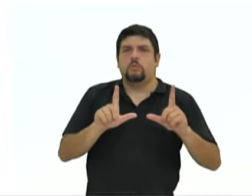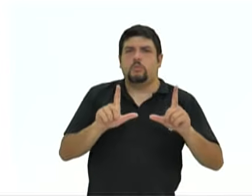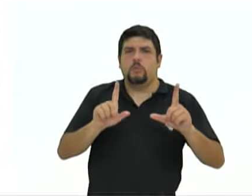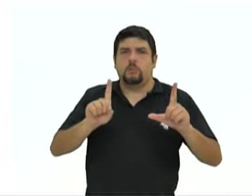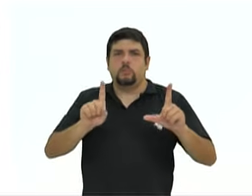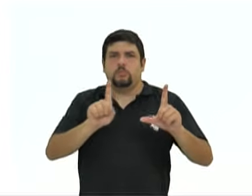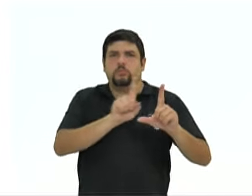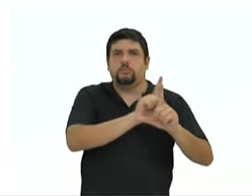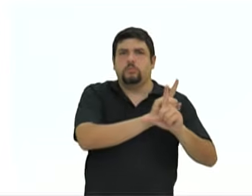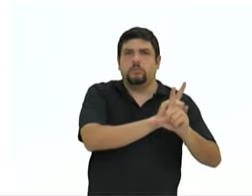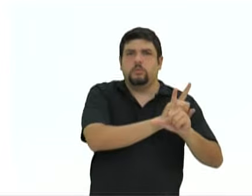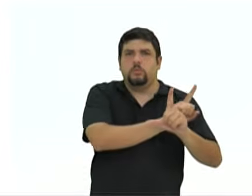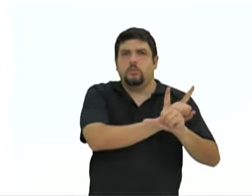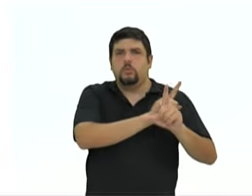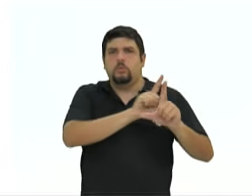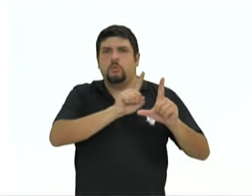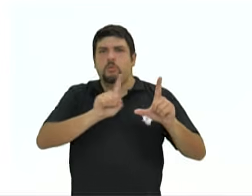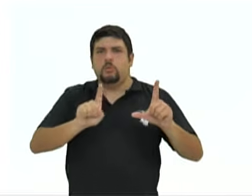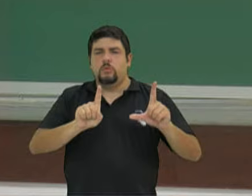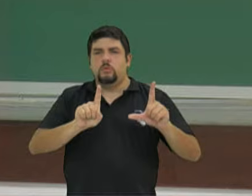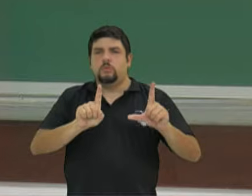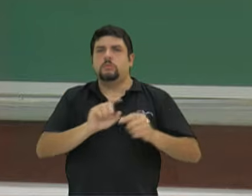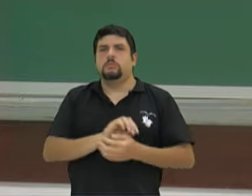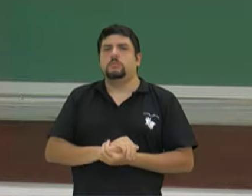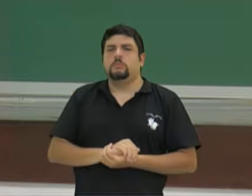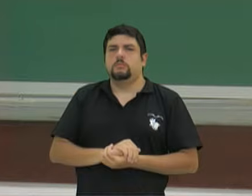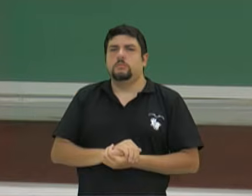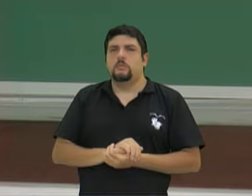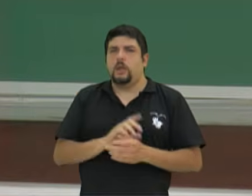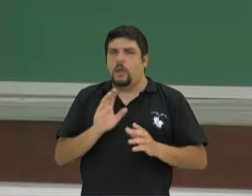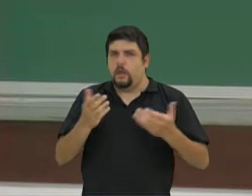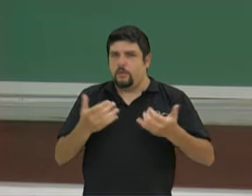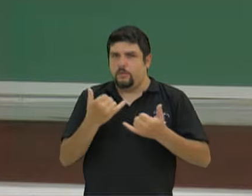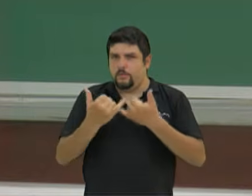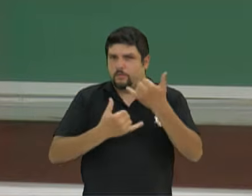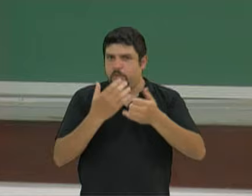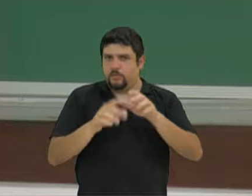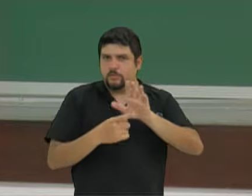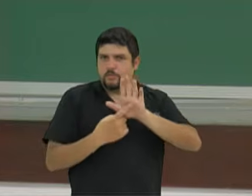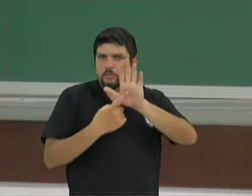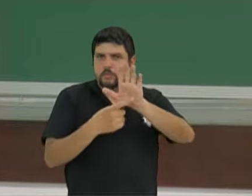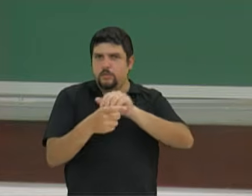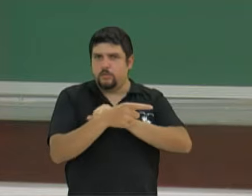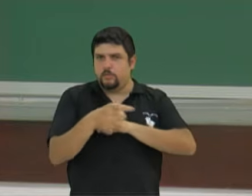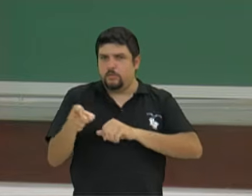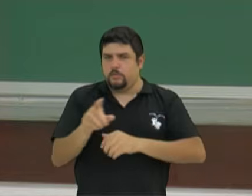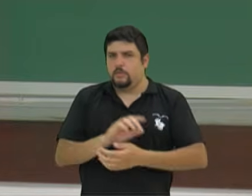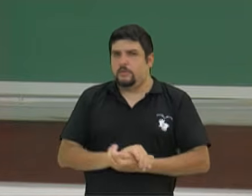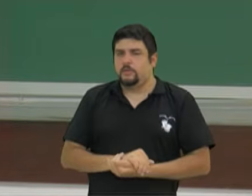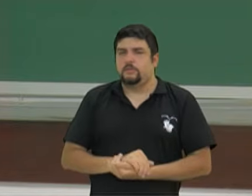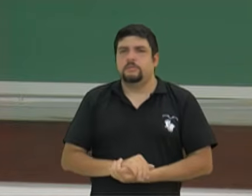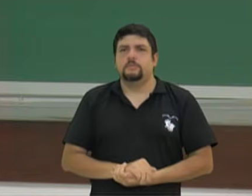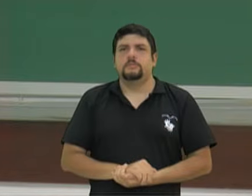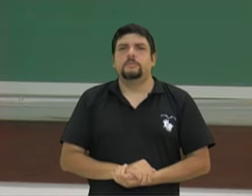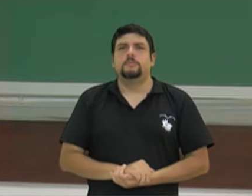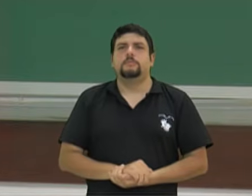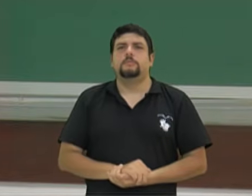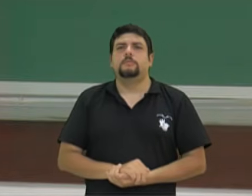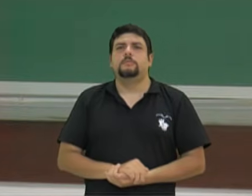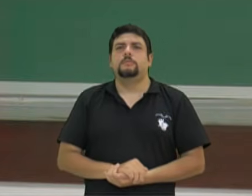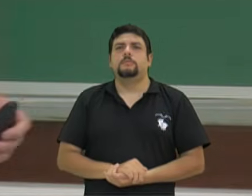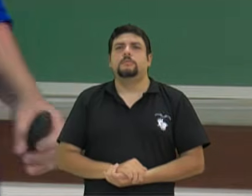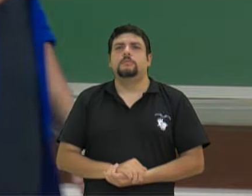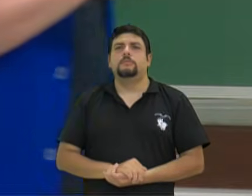ele saiu, mostrava um olhar subjetivo. Eu vou fazer uma brincadeirinha com vocês aqui, vocês aguardam, eu já volto, tá? Olha só, estou indo